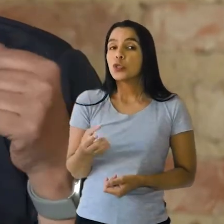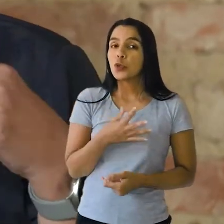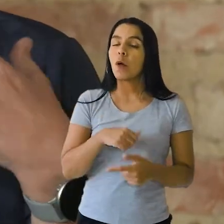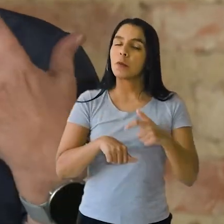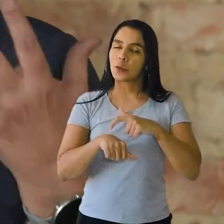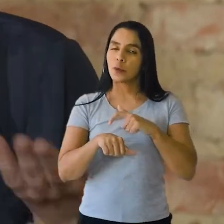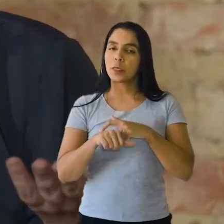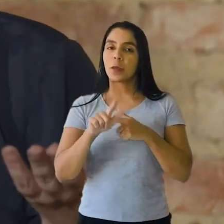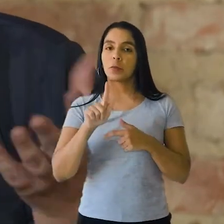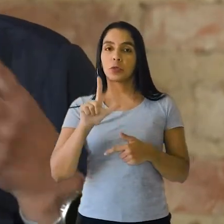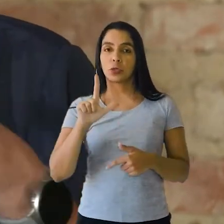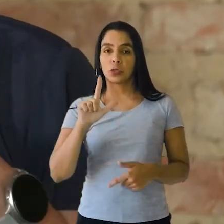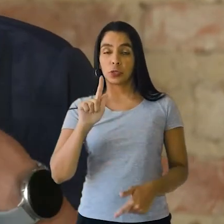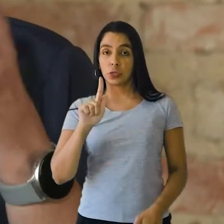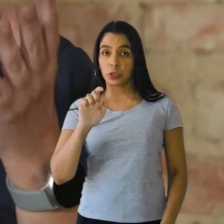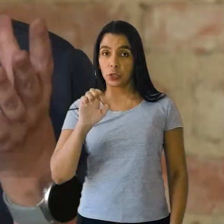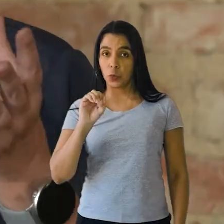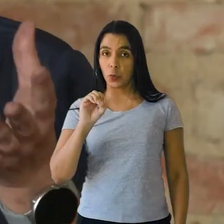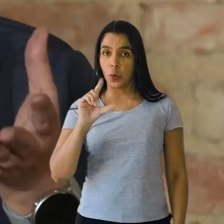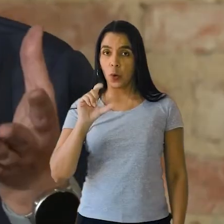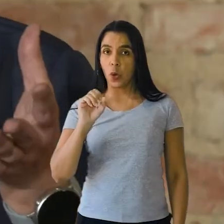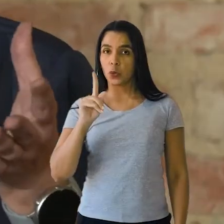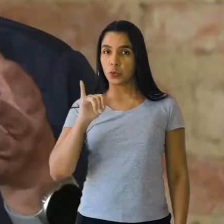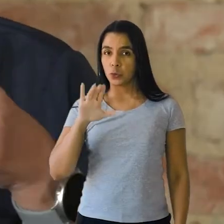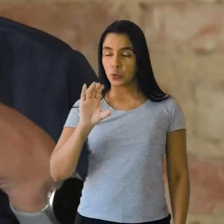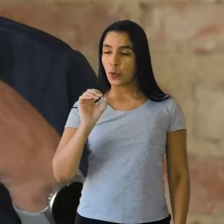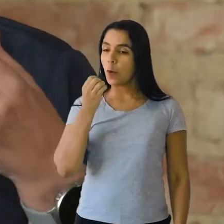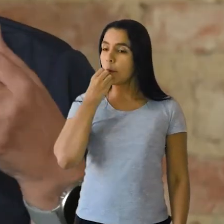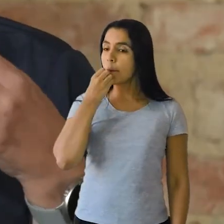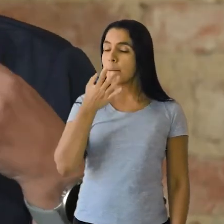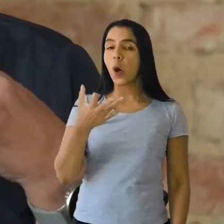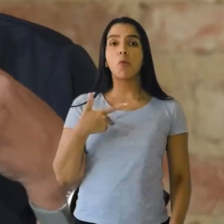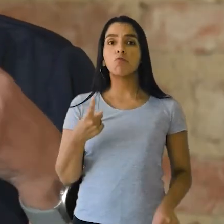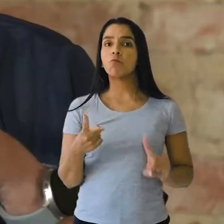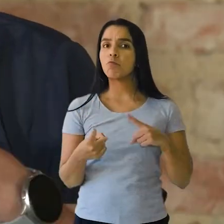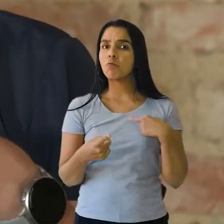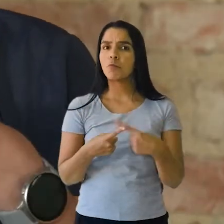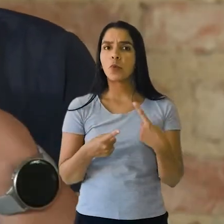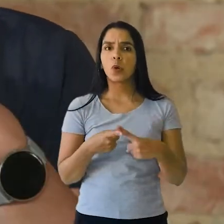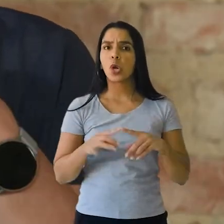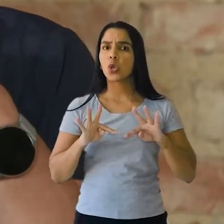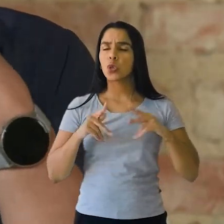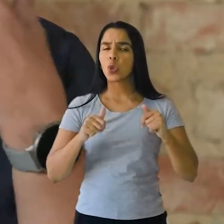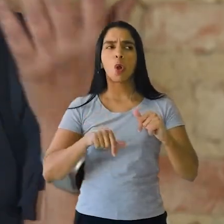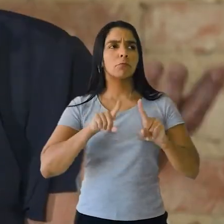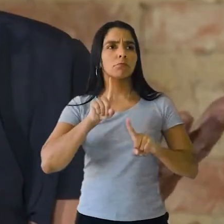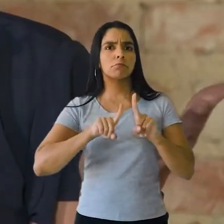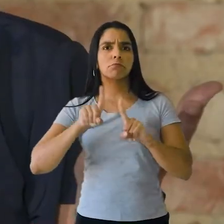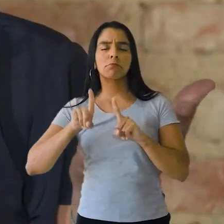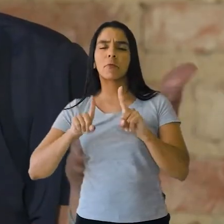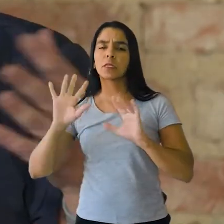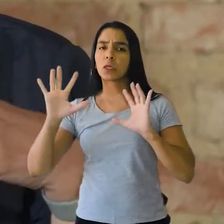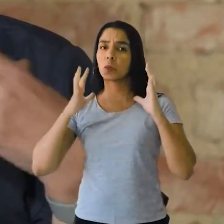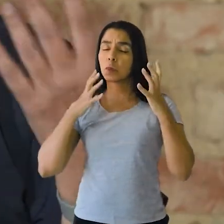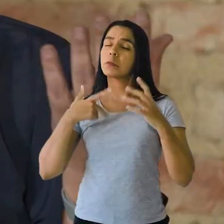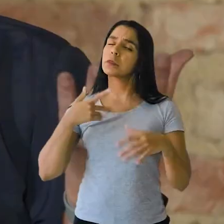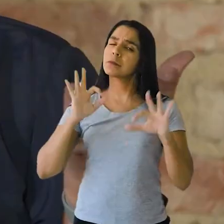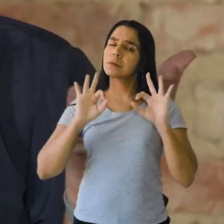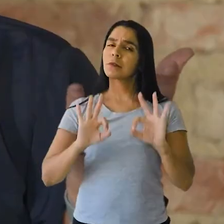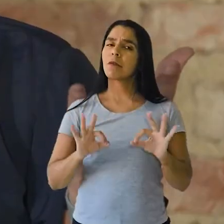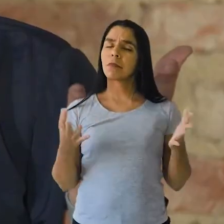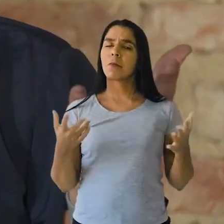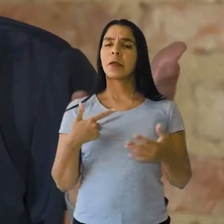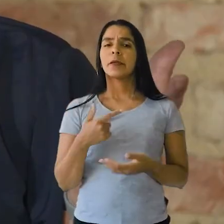realidade mais recente no tempo geológico. Bom, as causas, né, de toda